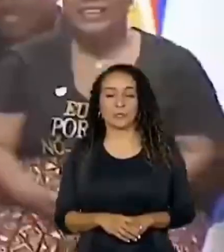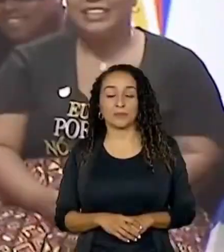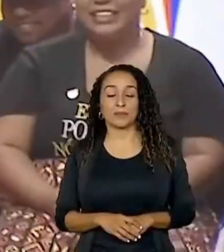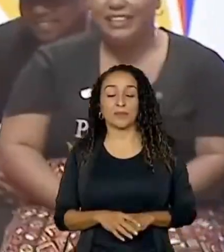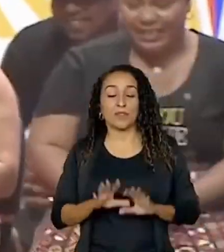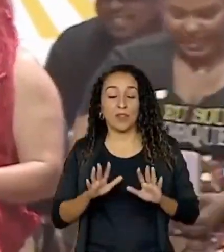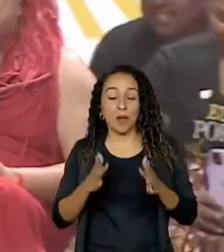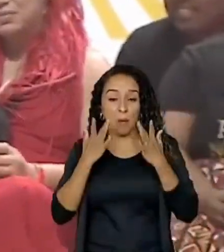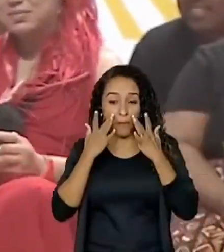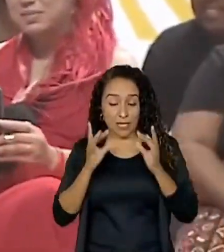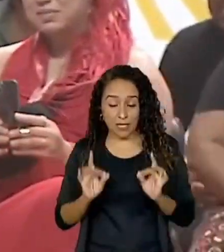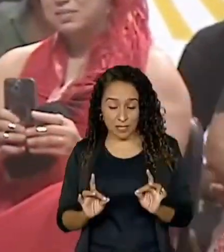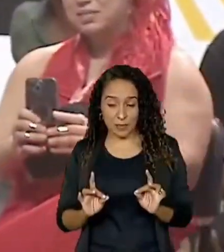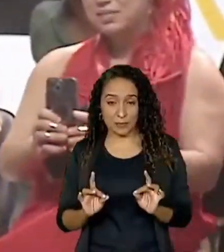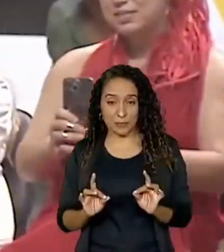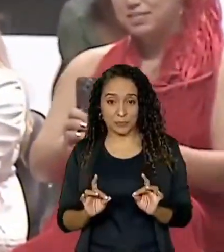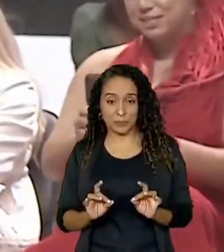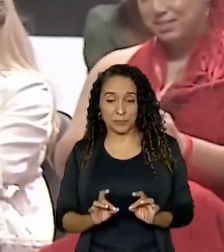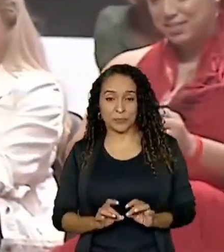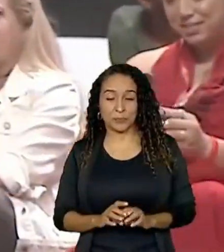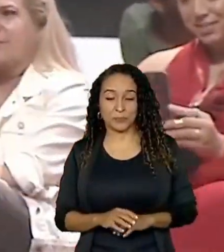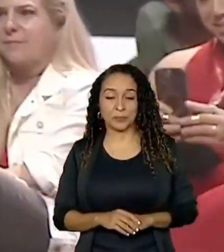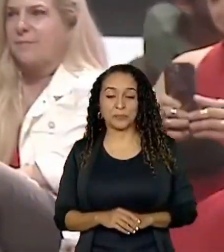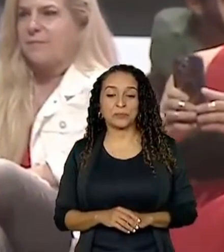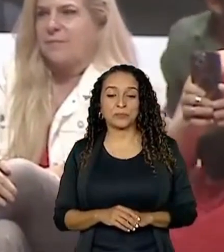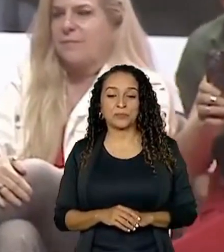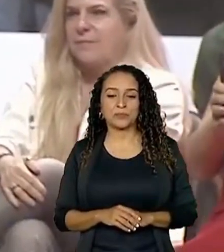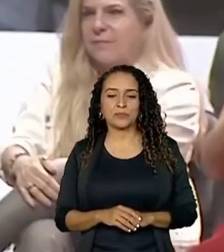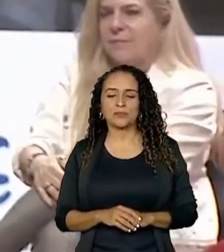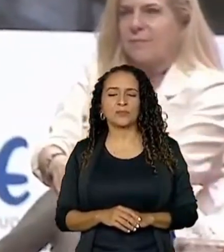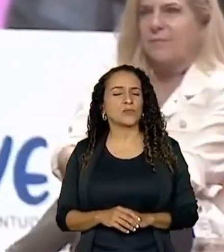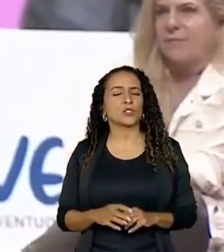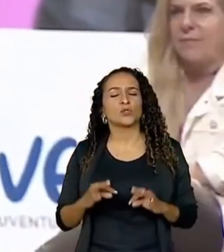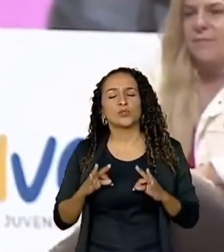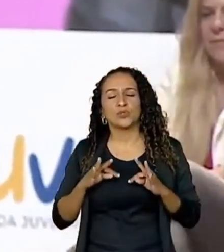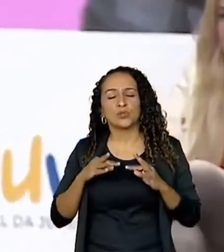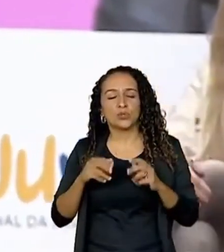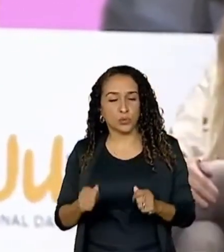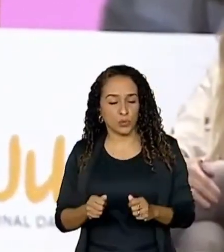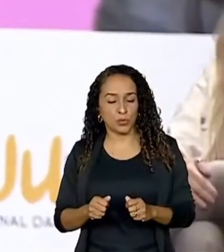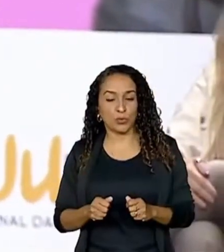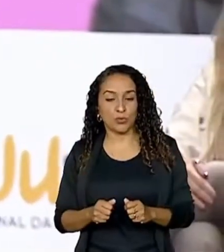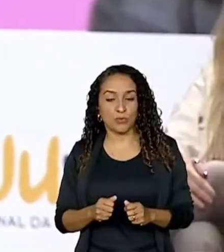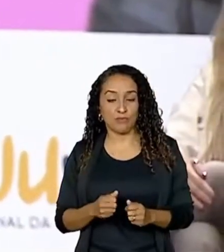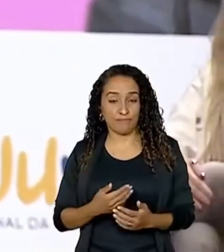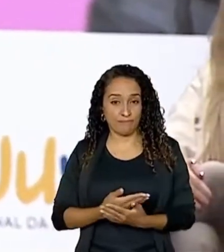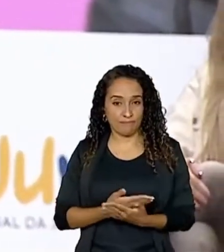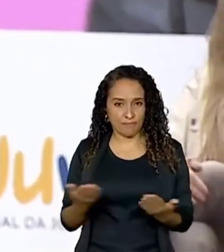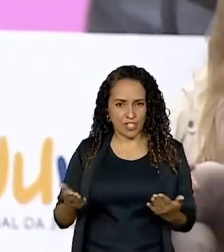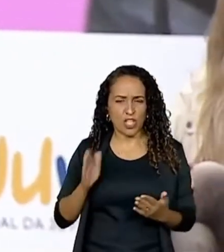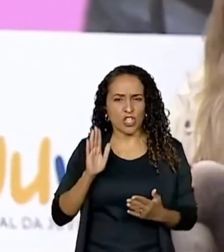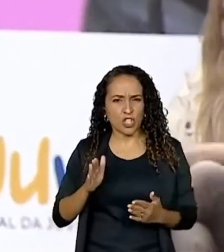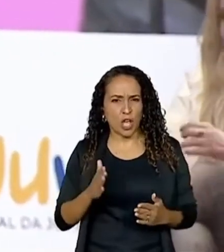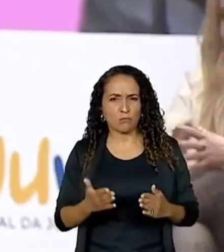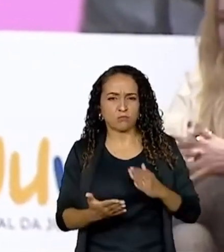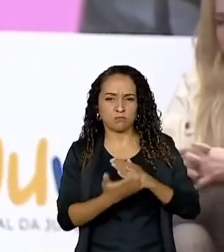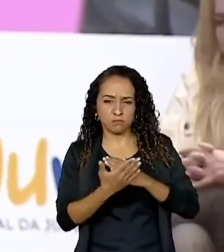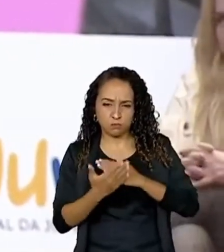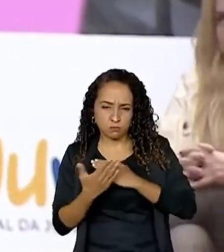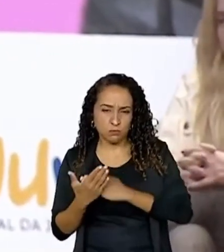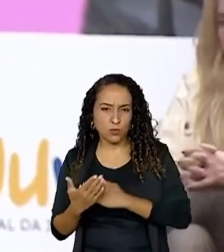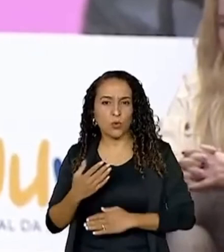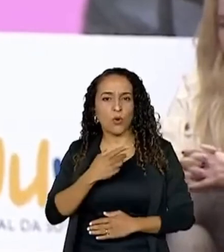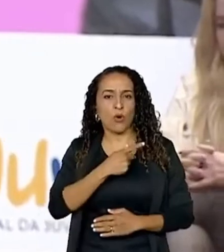Preste atenção numa coisa. Tudo que vocês já ajudaram o governo a